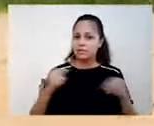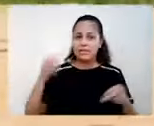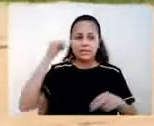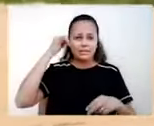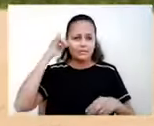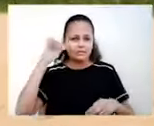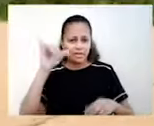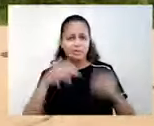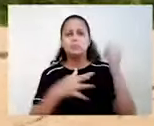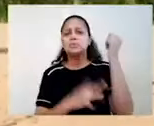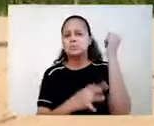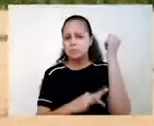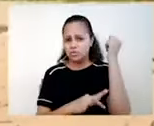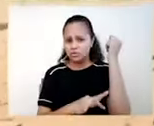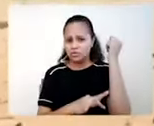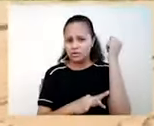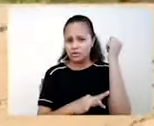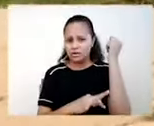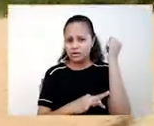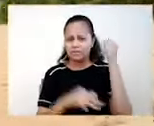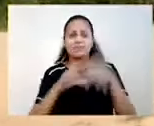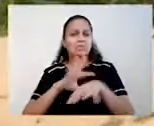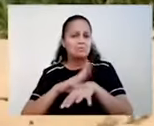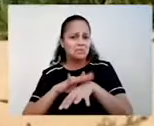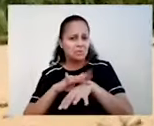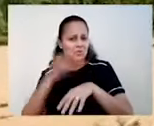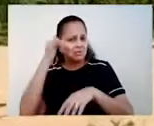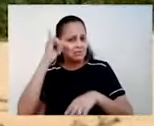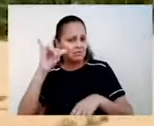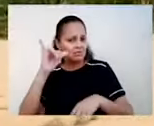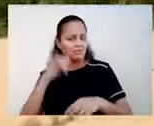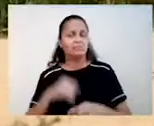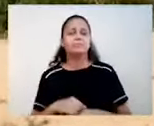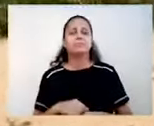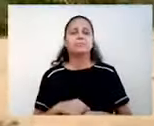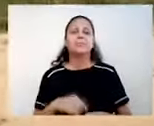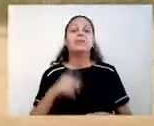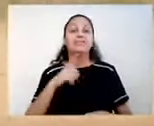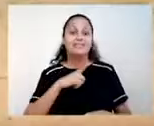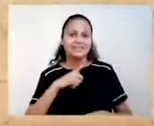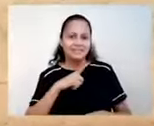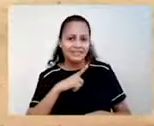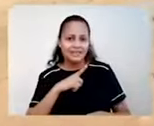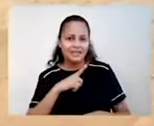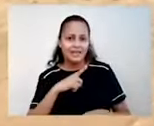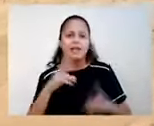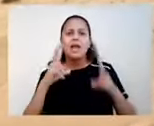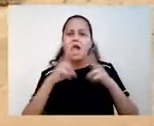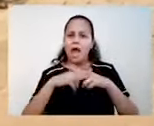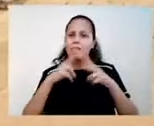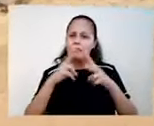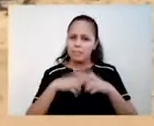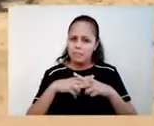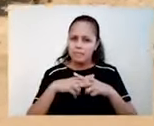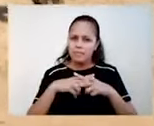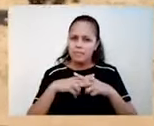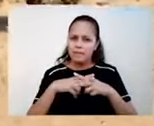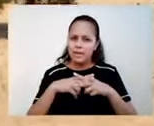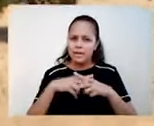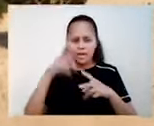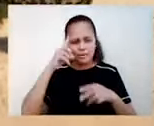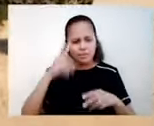se machucar, podendo ter ferimentos mais graves e até infecções. Quando isso ocorre, a briga é para demarcar os